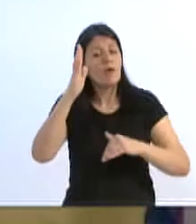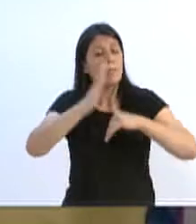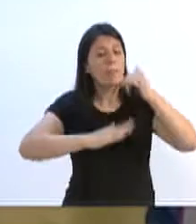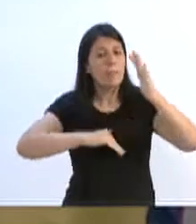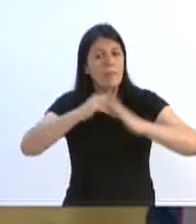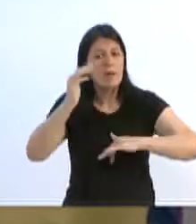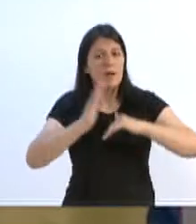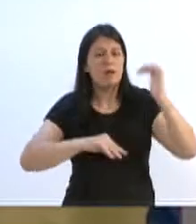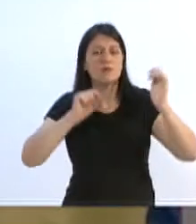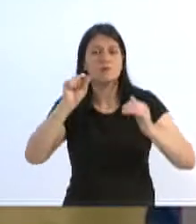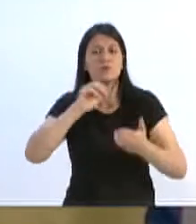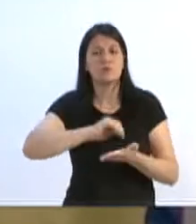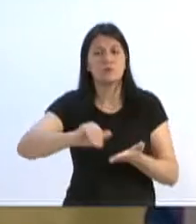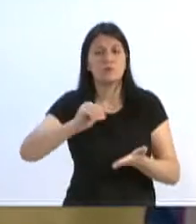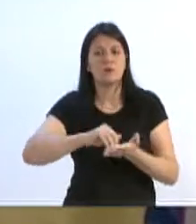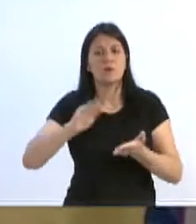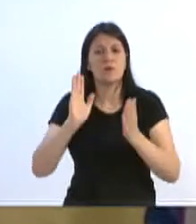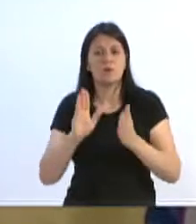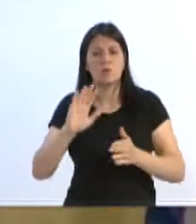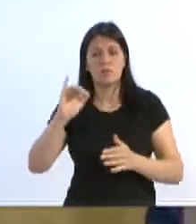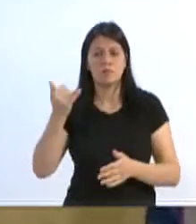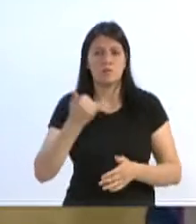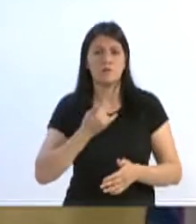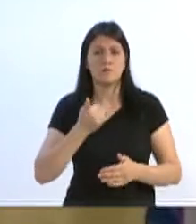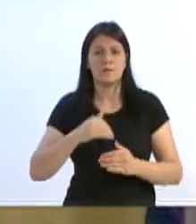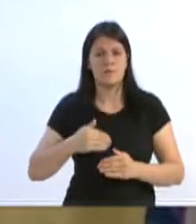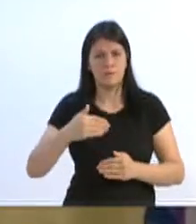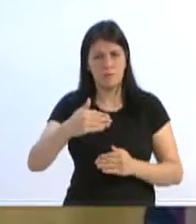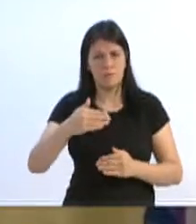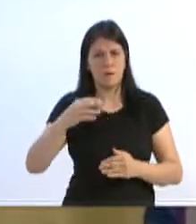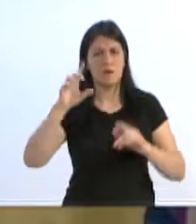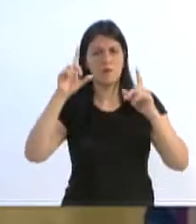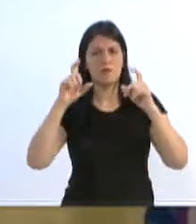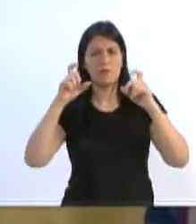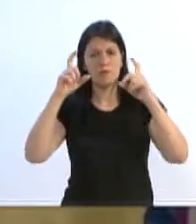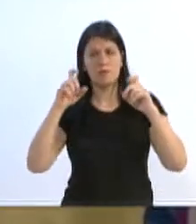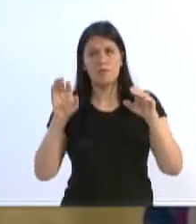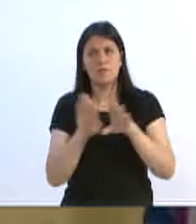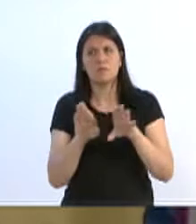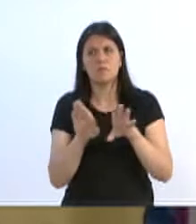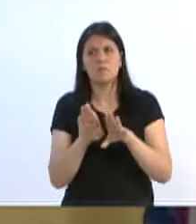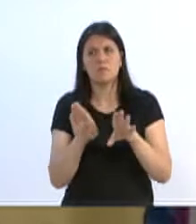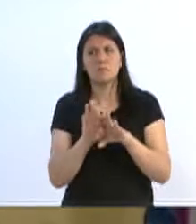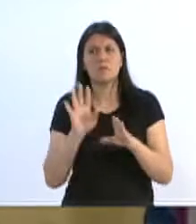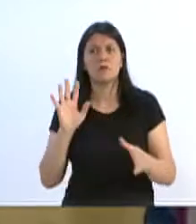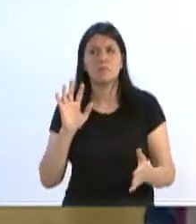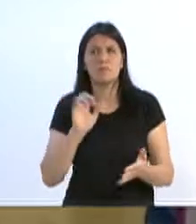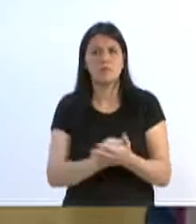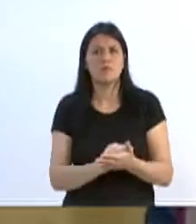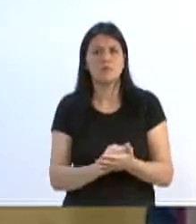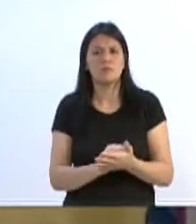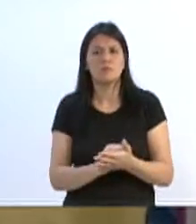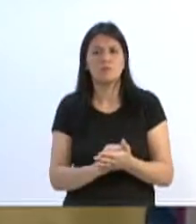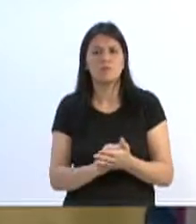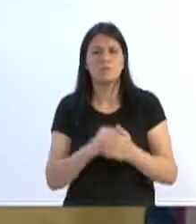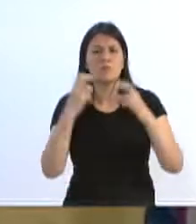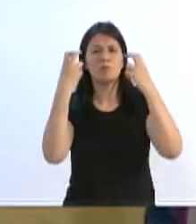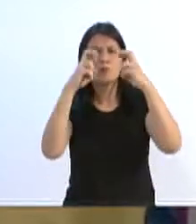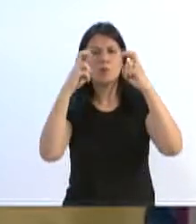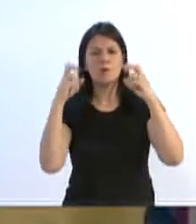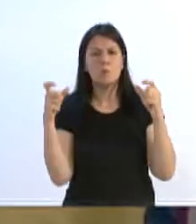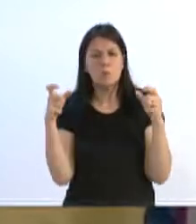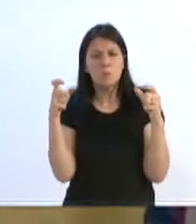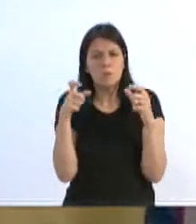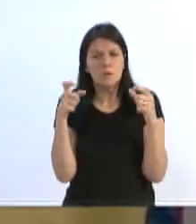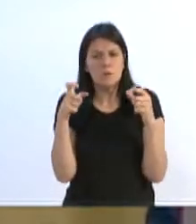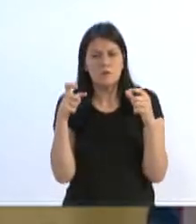beneficiando a comunidade na seqüência as fotos também não posso deixar de destacar hoje também o registro do micro ônibus escolar que chegou em